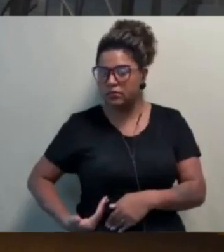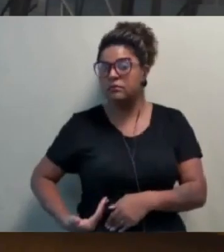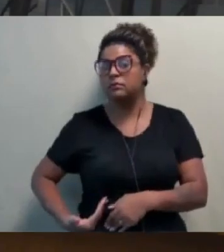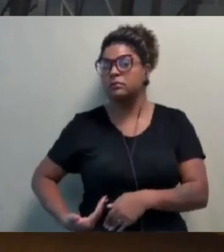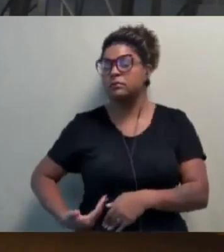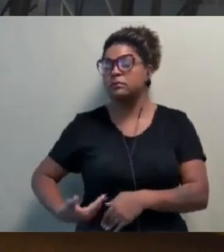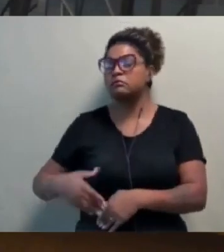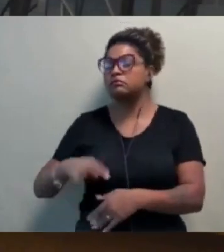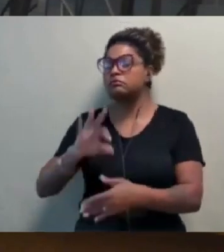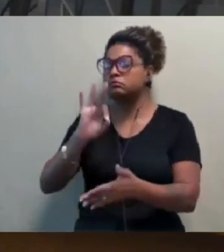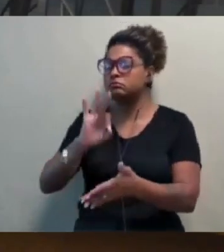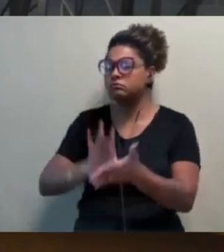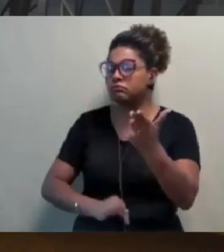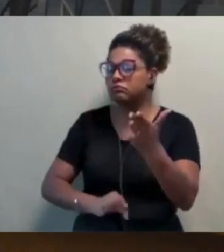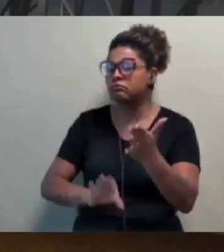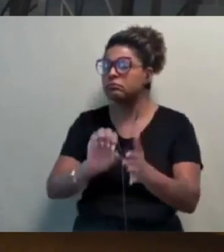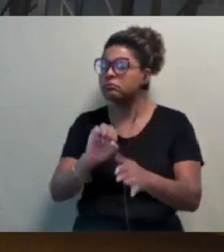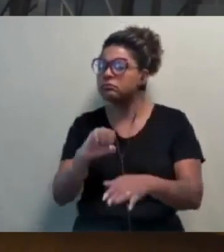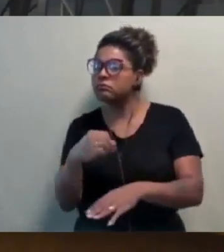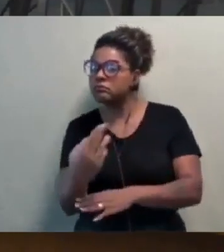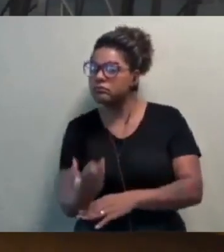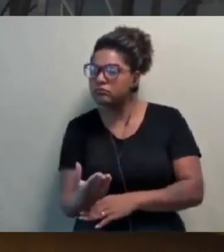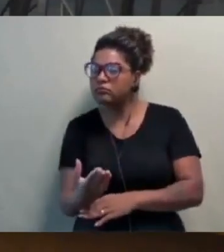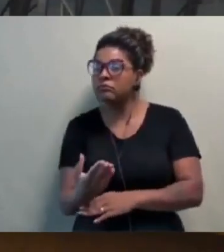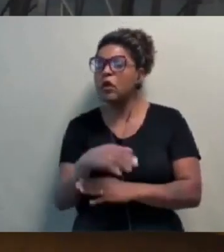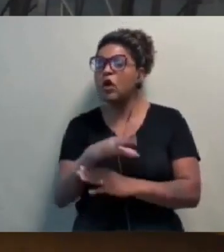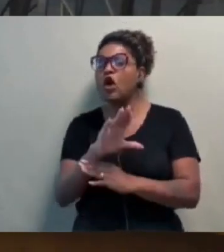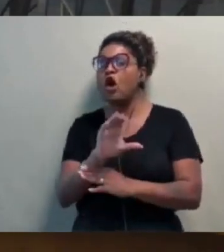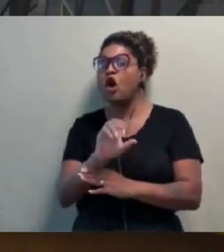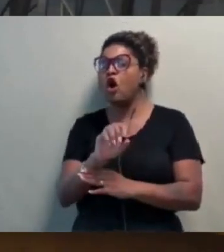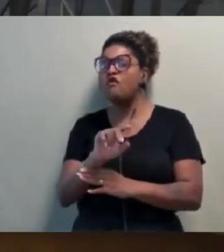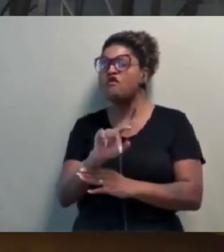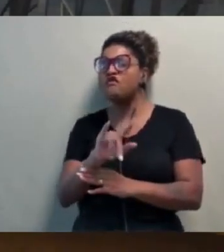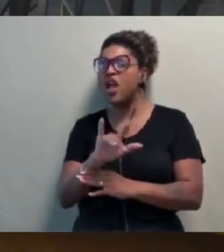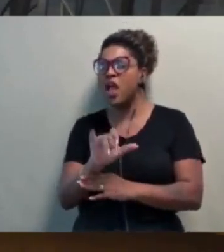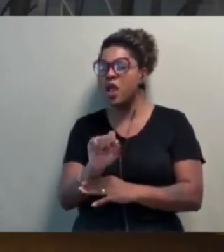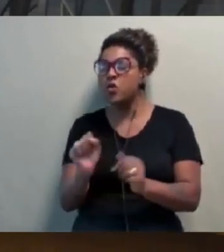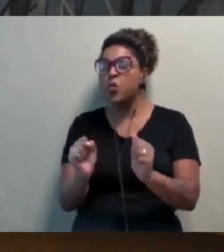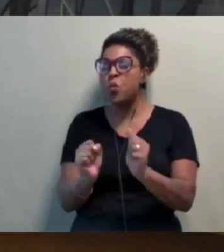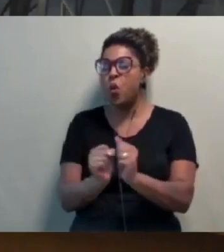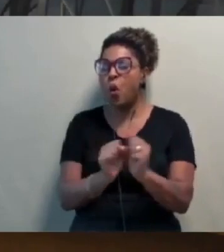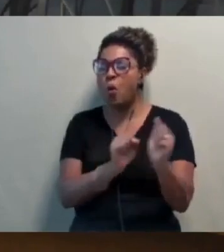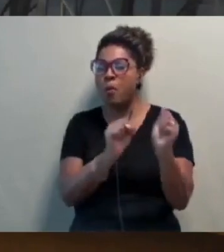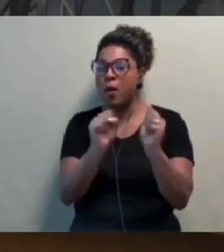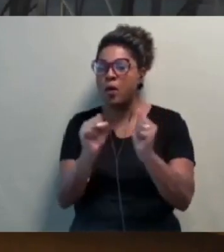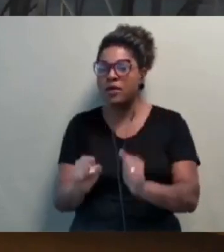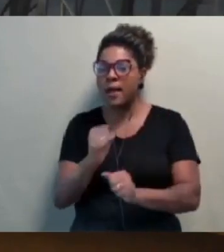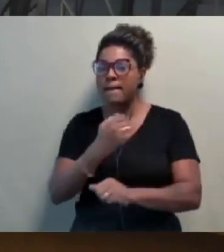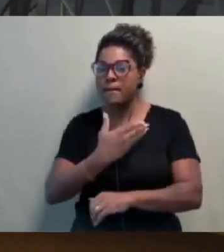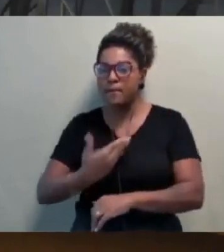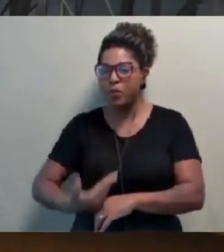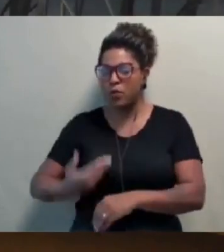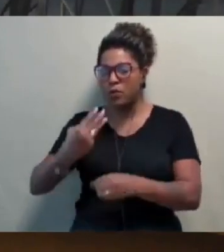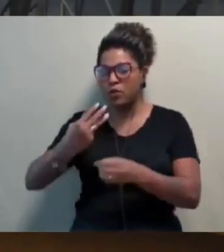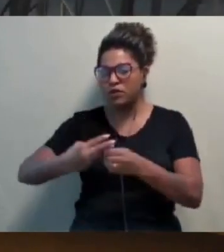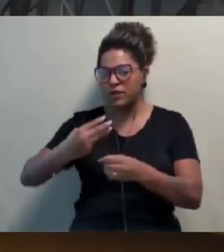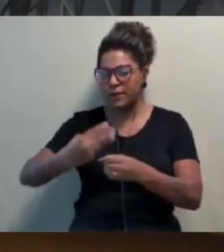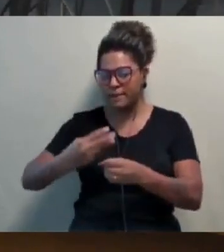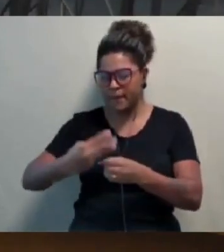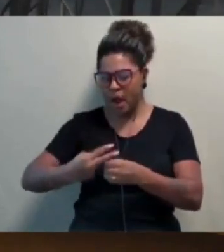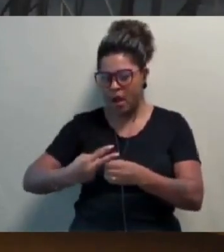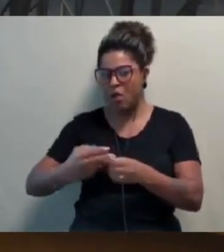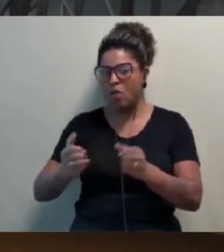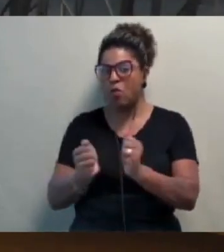contratados ou conveniados com o poder público municipal, relativa aos direitos sociais previstos no artigo 6